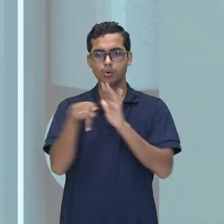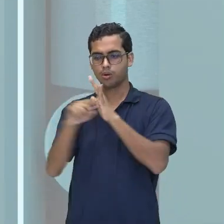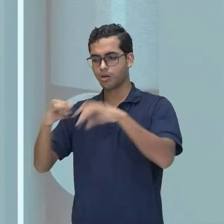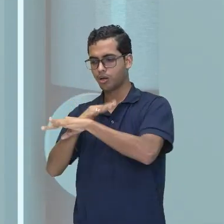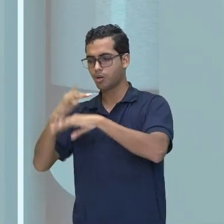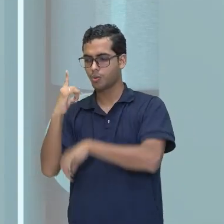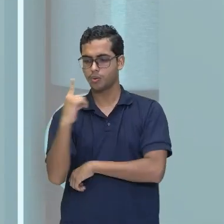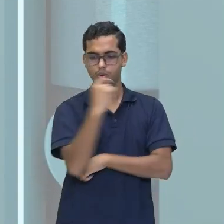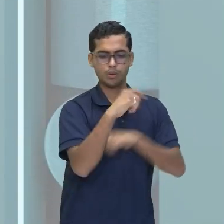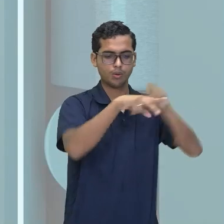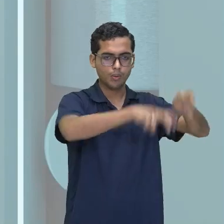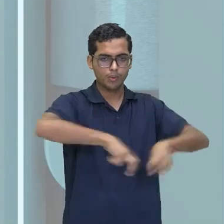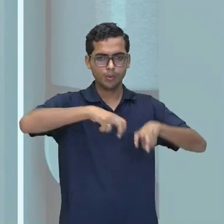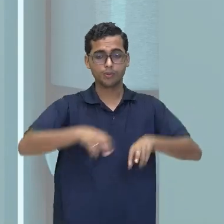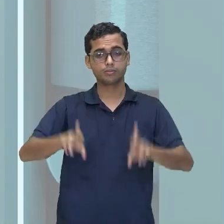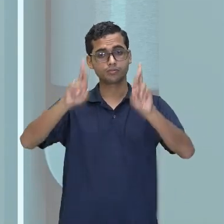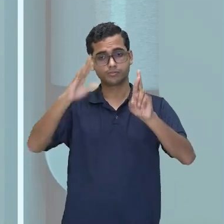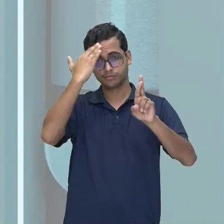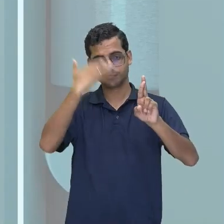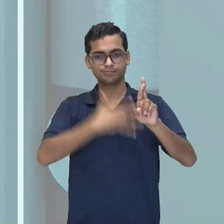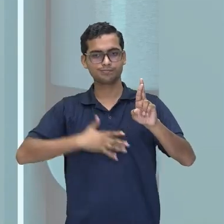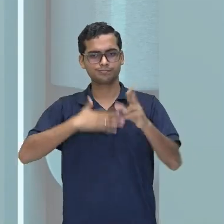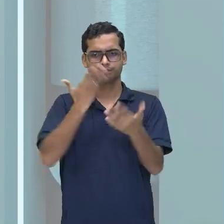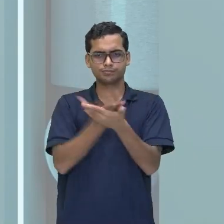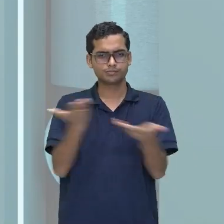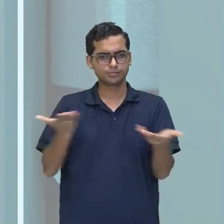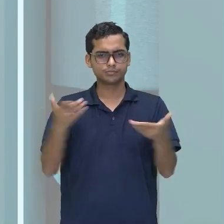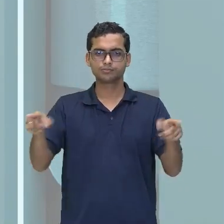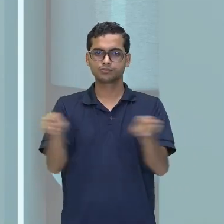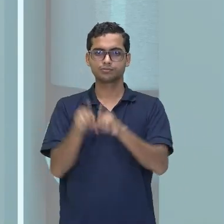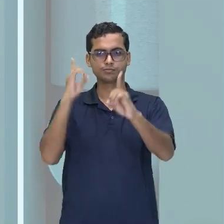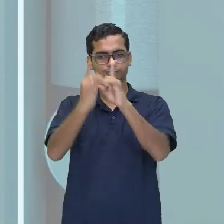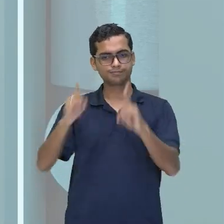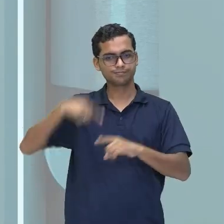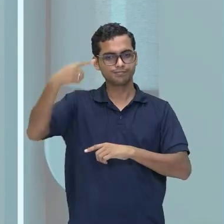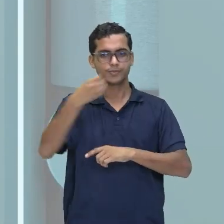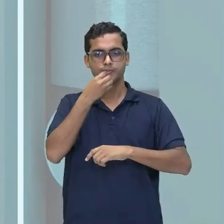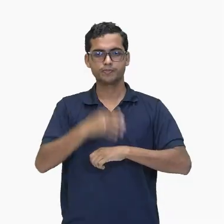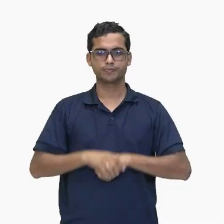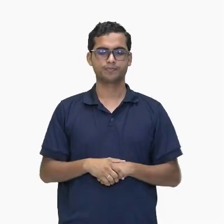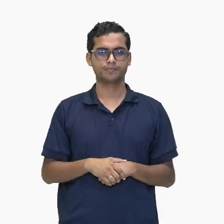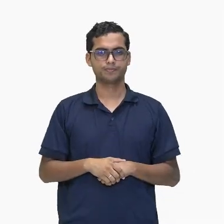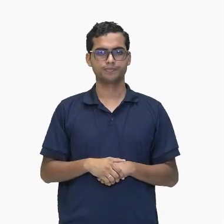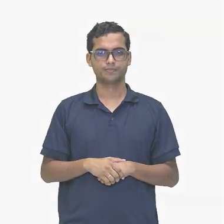para o campo. Eu espero que vocês tenham gostado da aula de hoje e até a próxima.